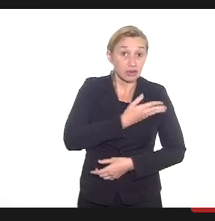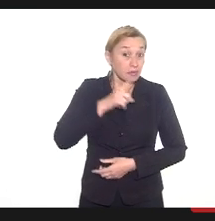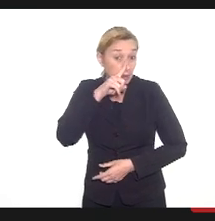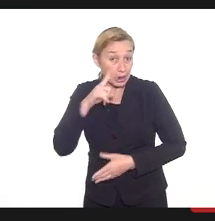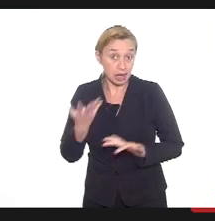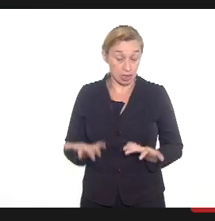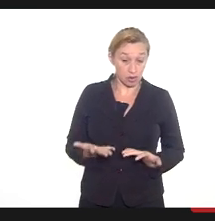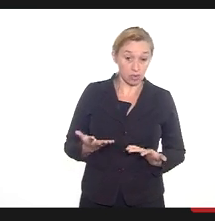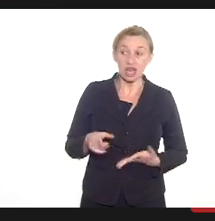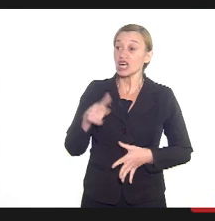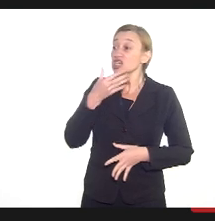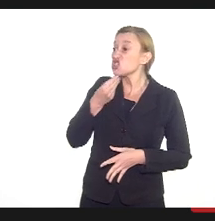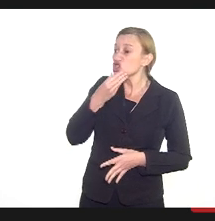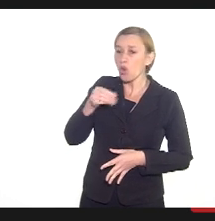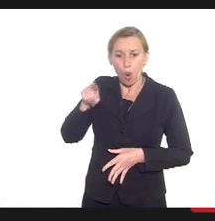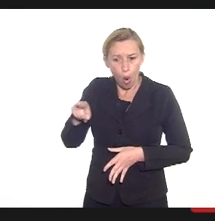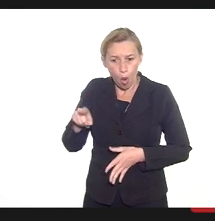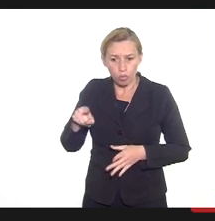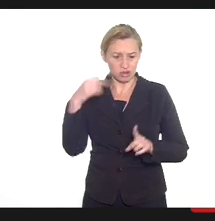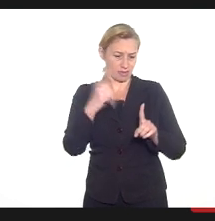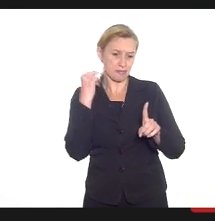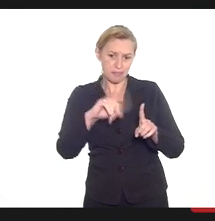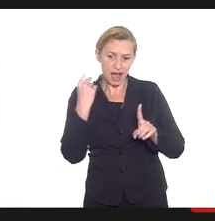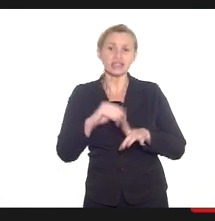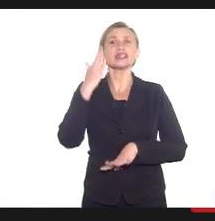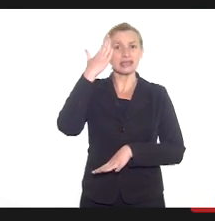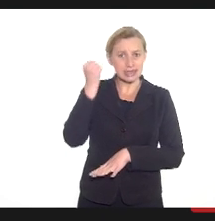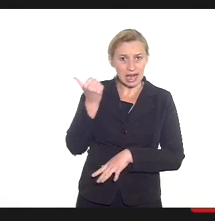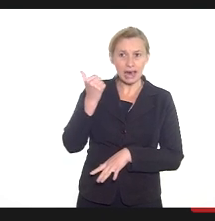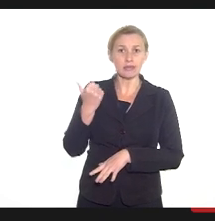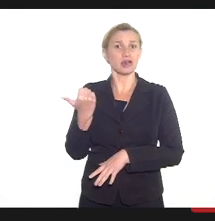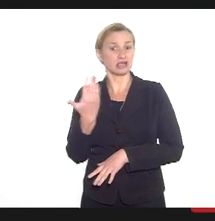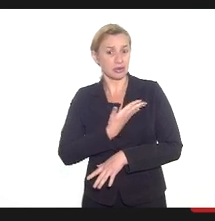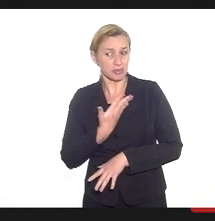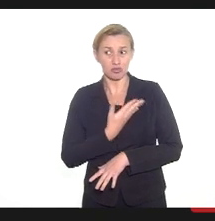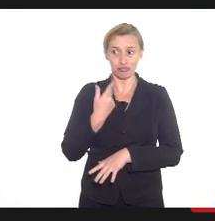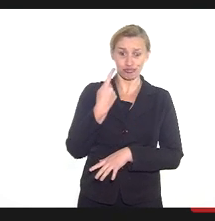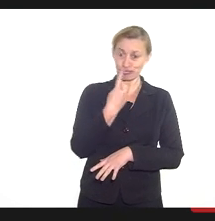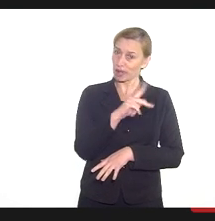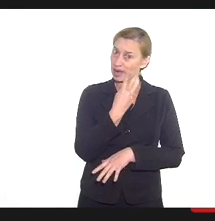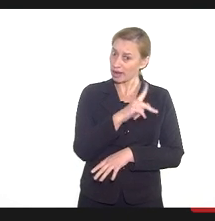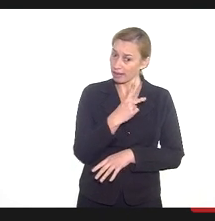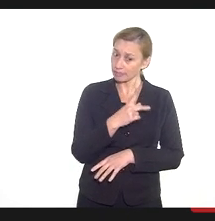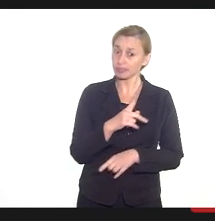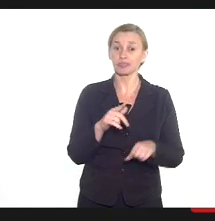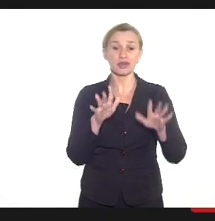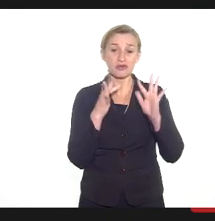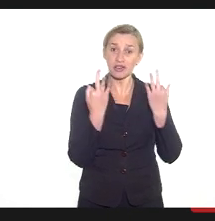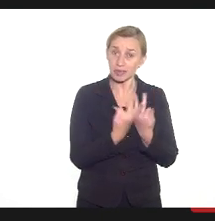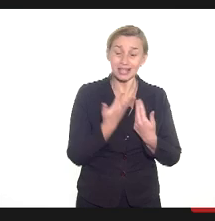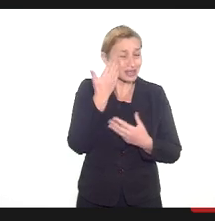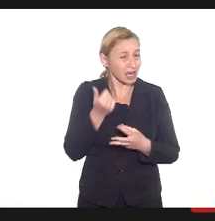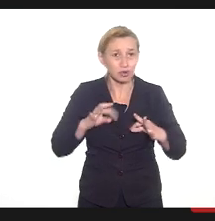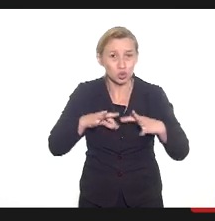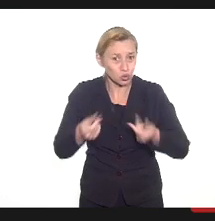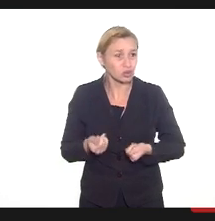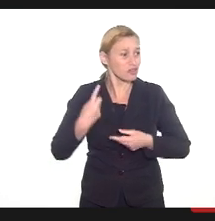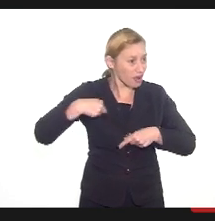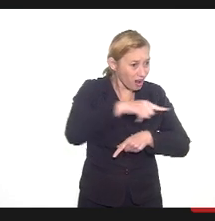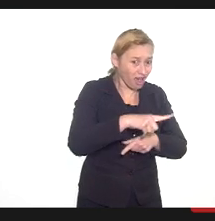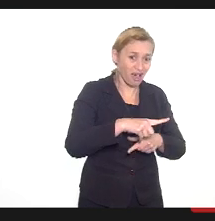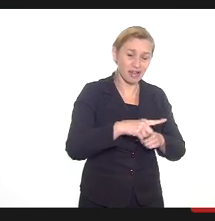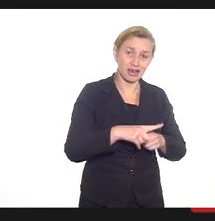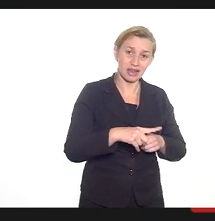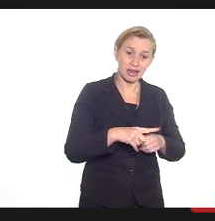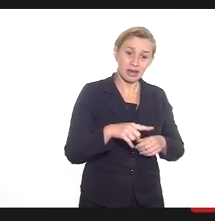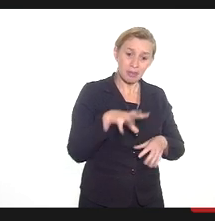esse homem agressor, ele sabe quais as relações dela, pessoais e de parentes e vai atrás dessa mulher.